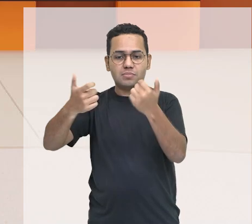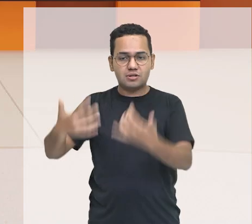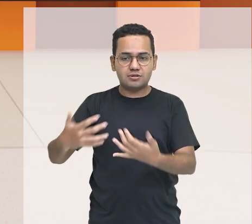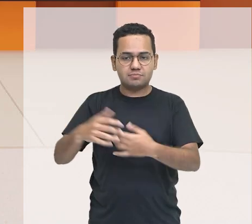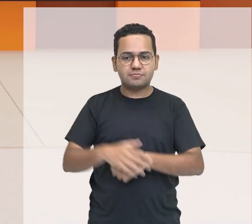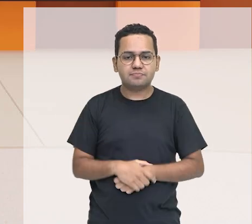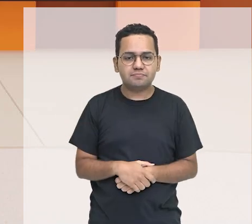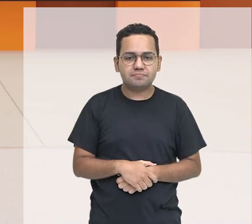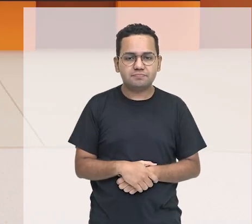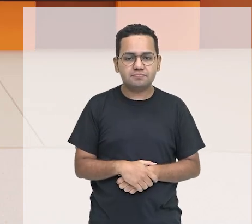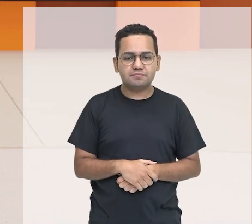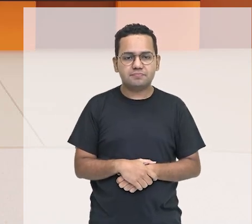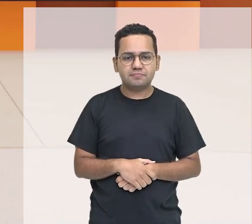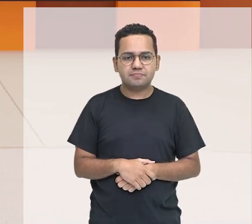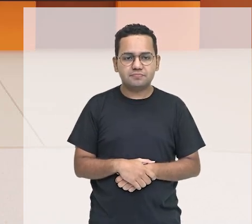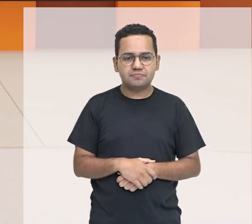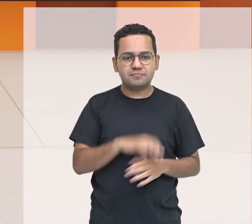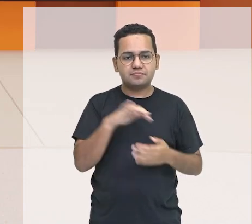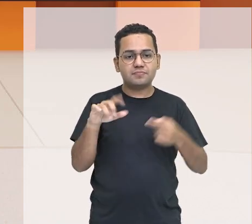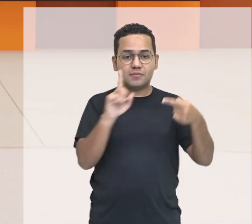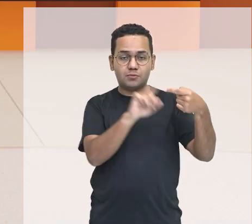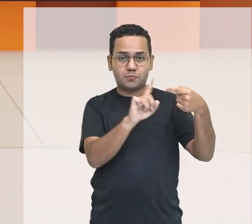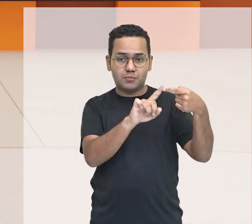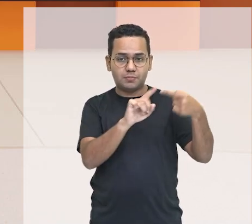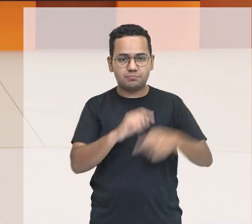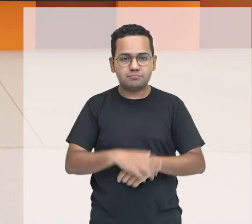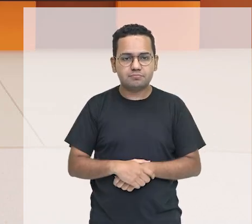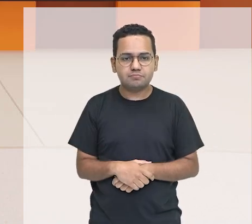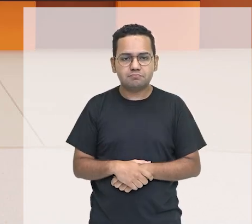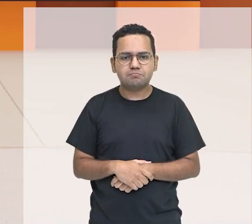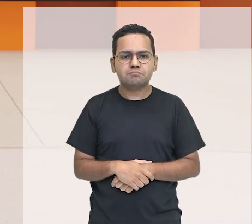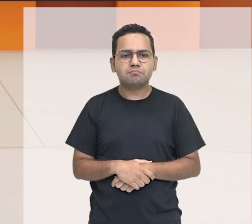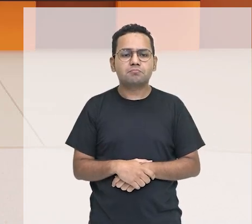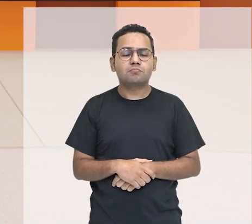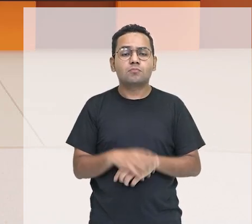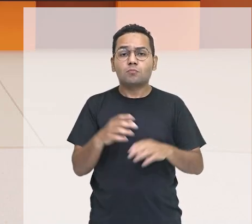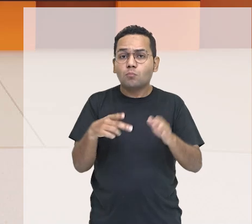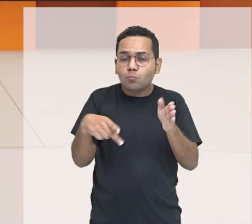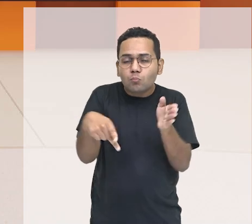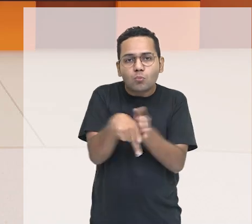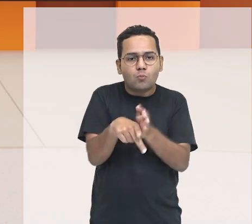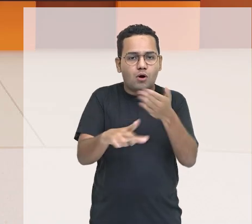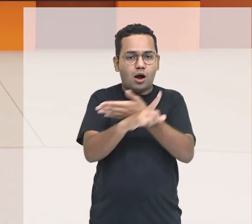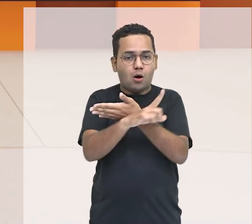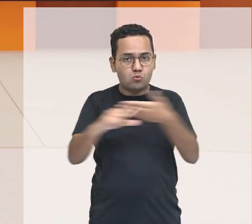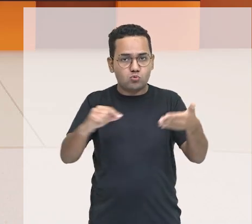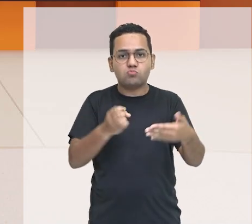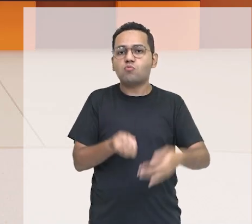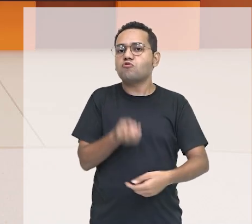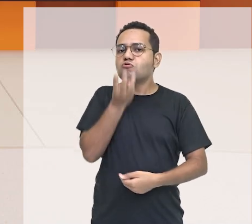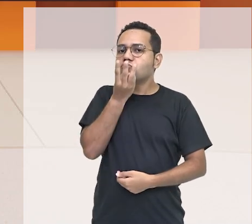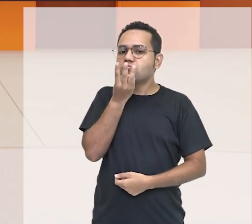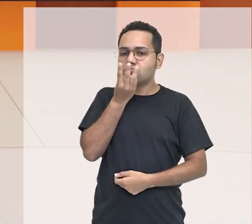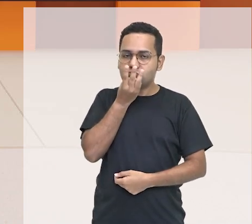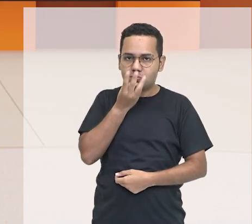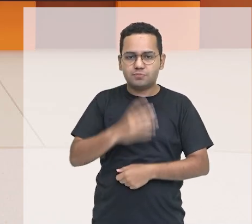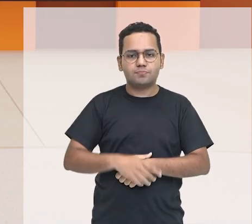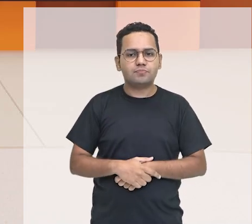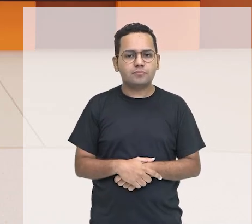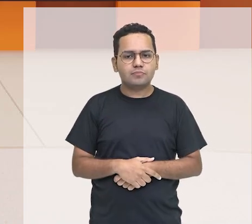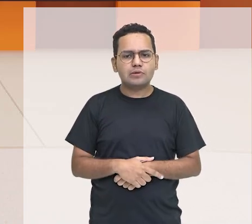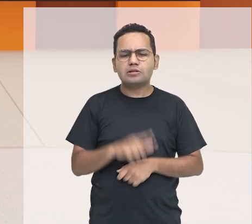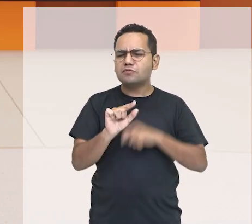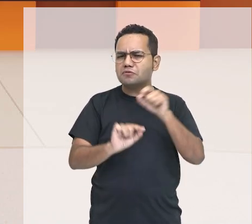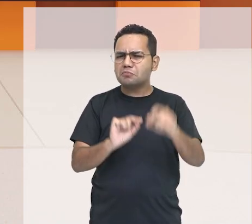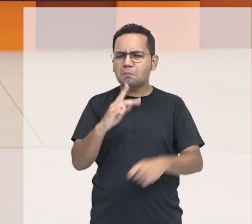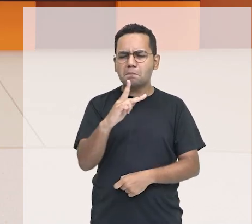Nós vamos ver agora cada um deles, né, particularmente. Na concepção weberiana, o poder tem a ver com